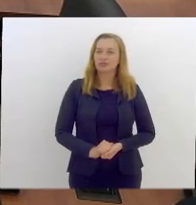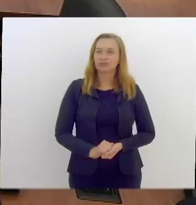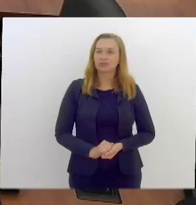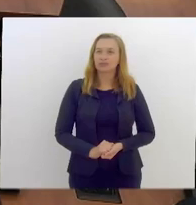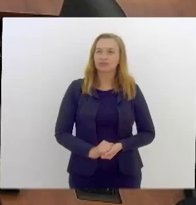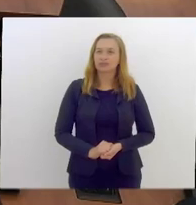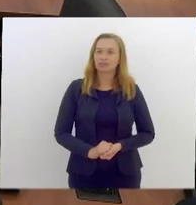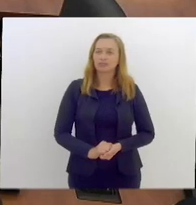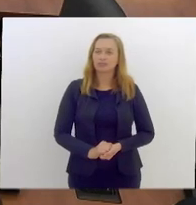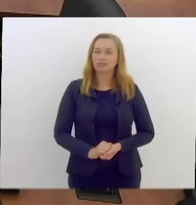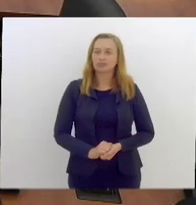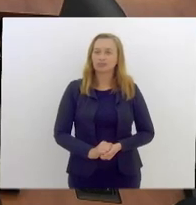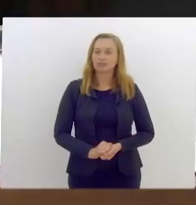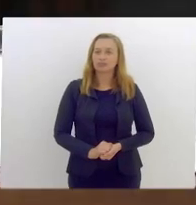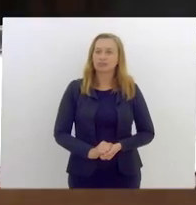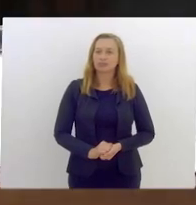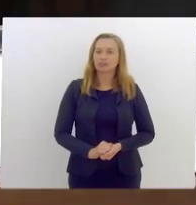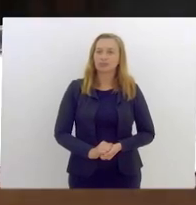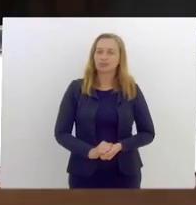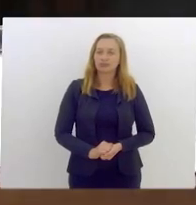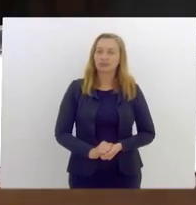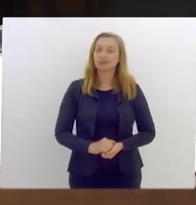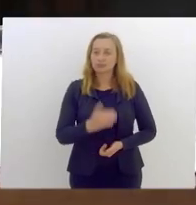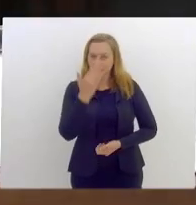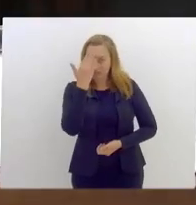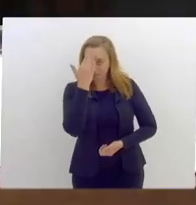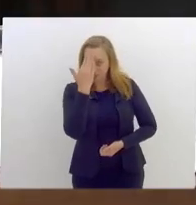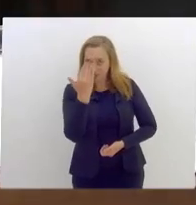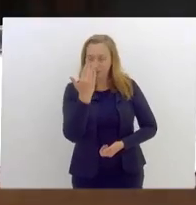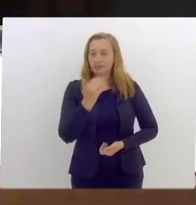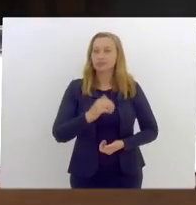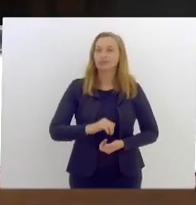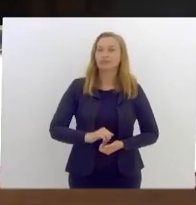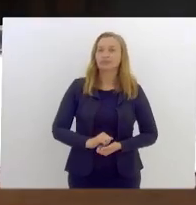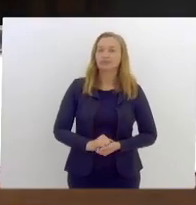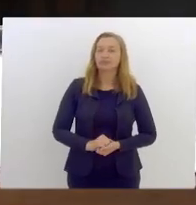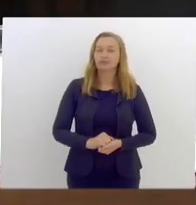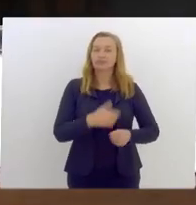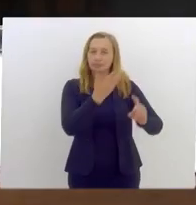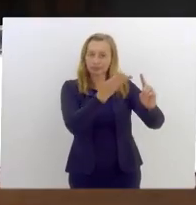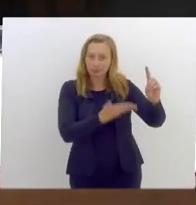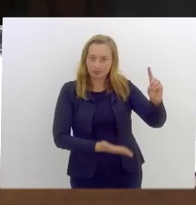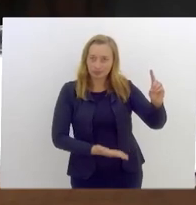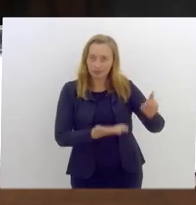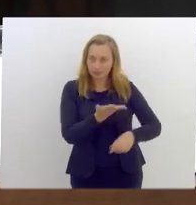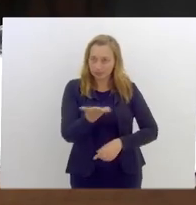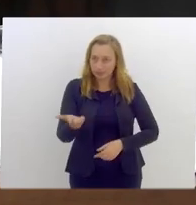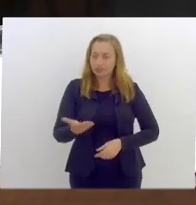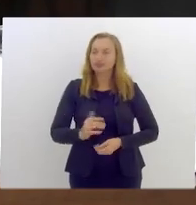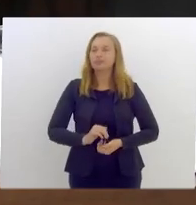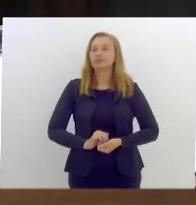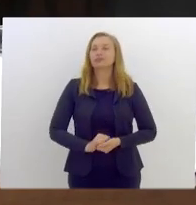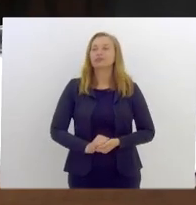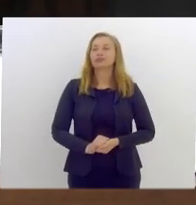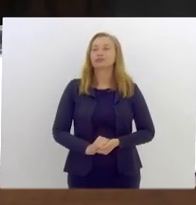Ok. Muito obrigado aos homenageados.